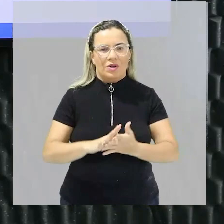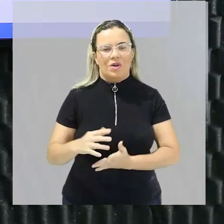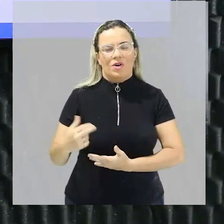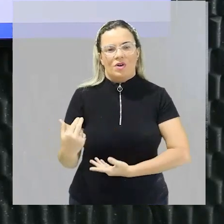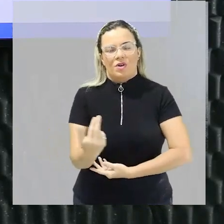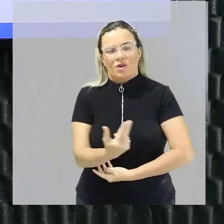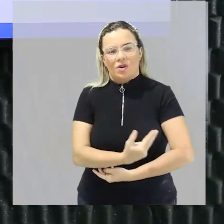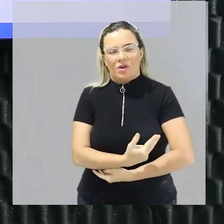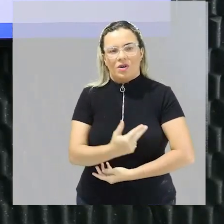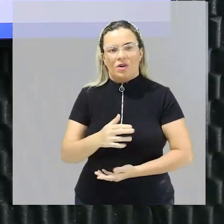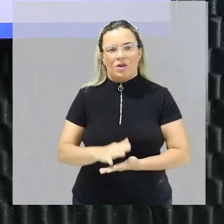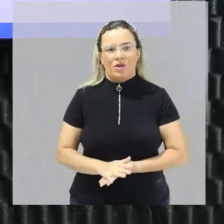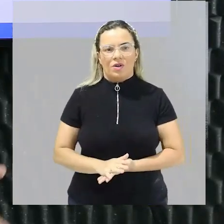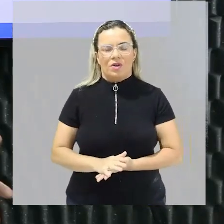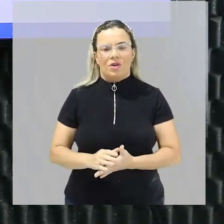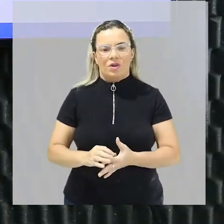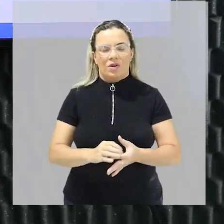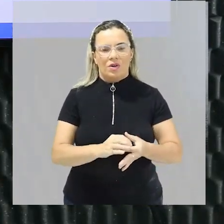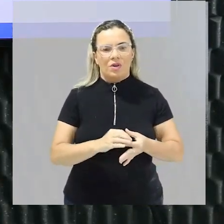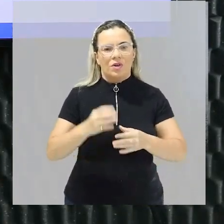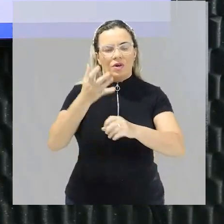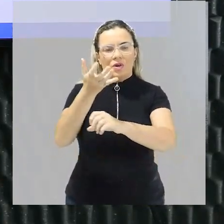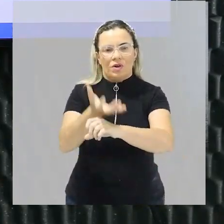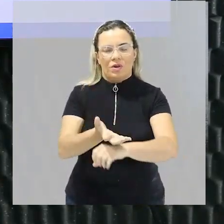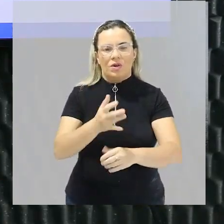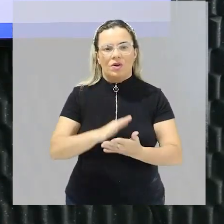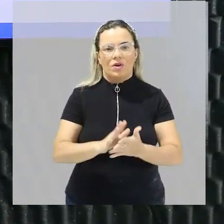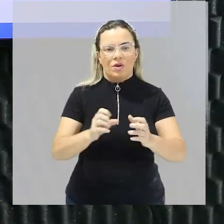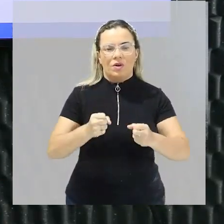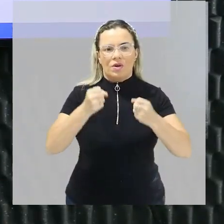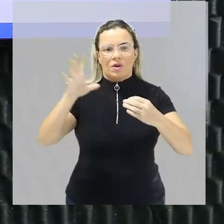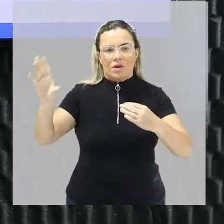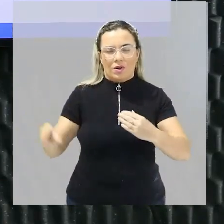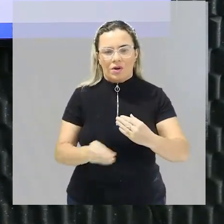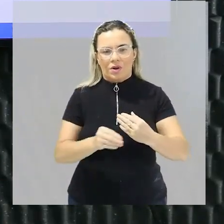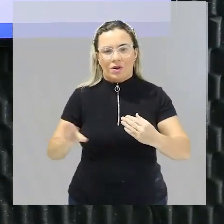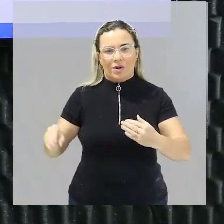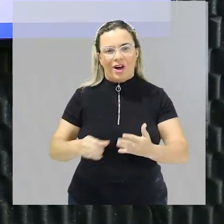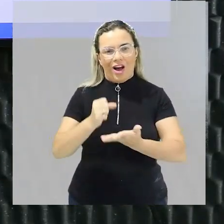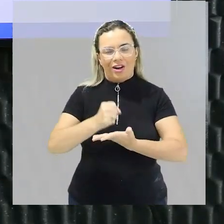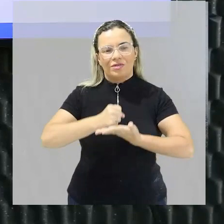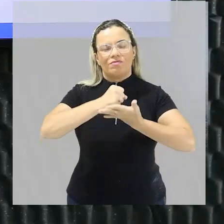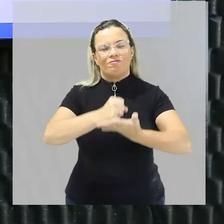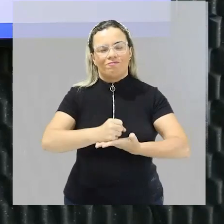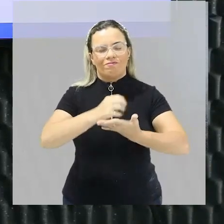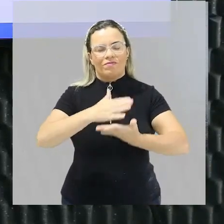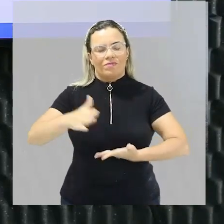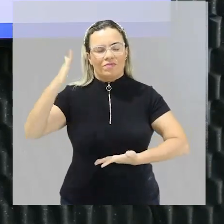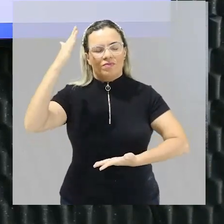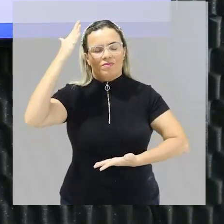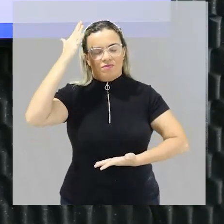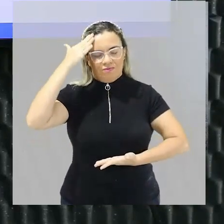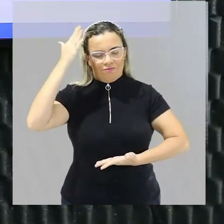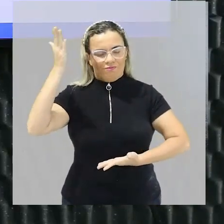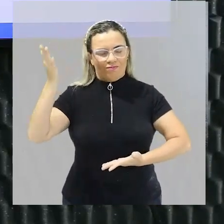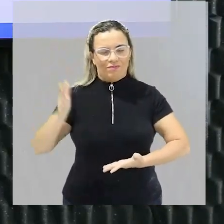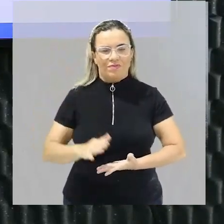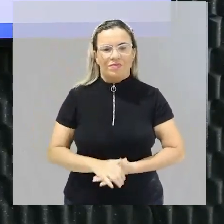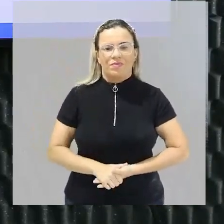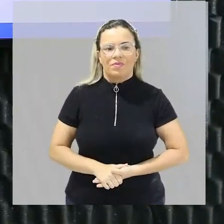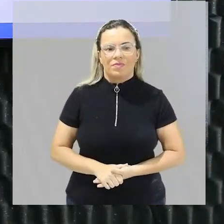aqui irmanadamente disciplinas que podem se complementar e ajudá-lo, claro, muito mais,